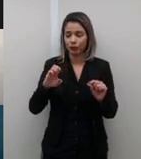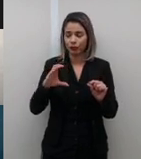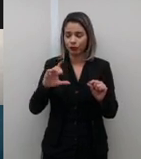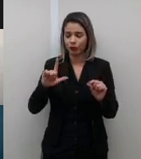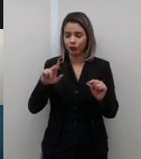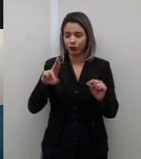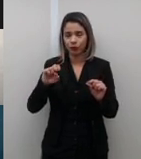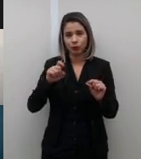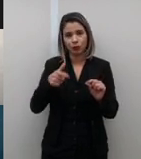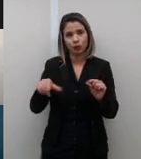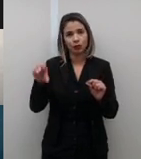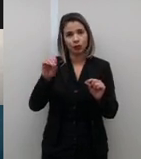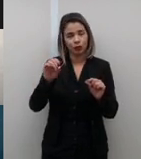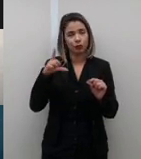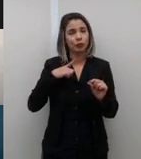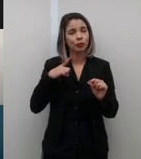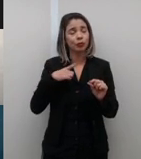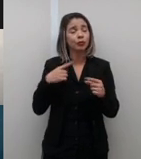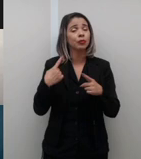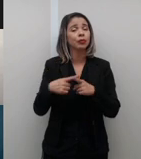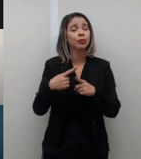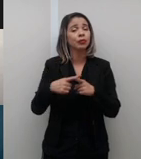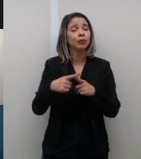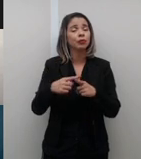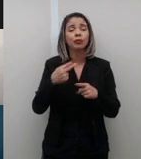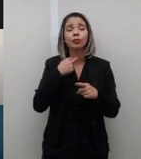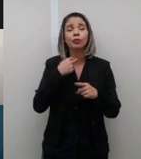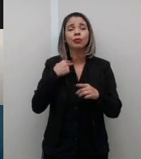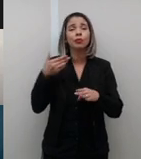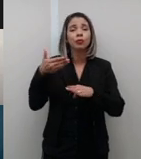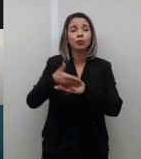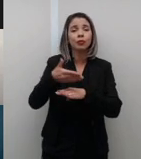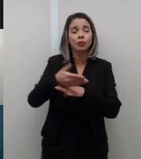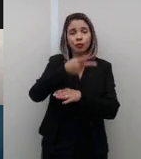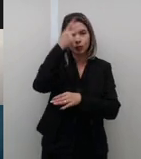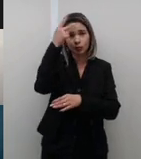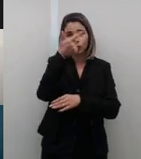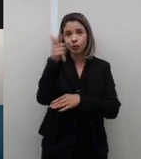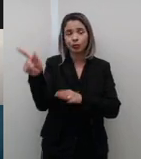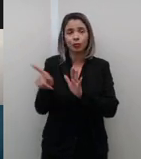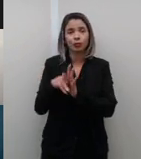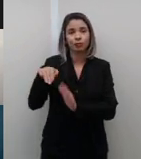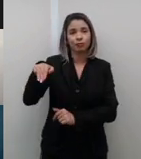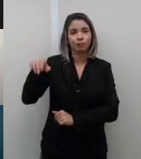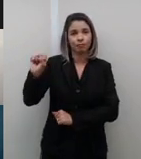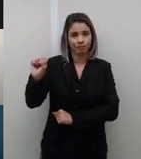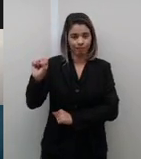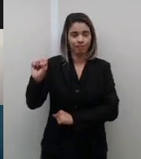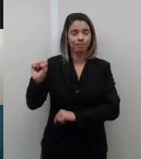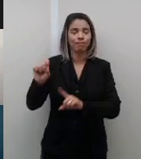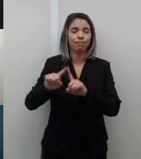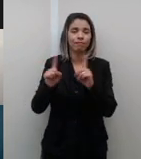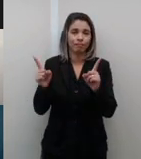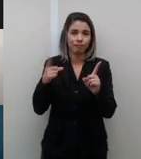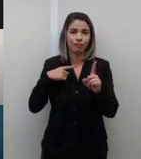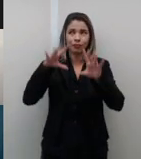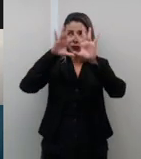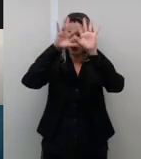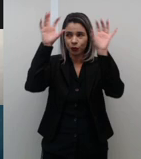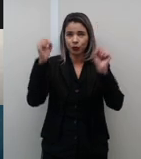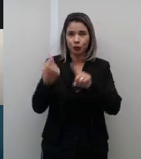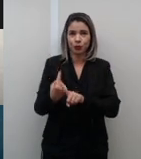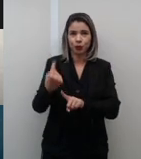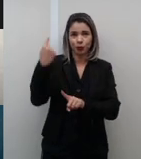alegada impossibilidade de intervenção de terceiros em mandado de segurança, considerando que o Tribunal de Origem deferiu o pedido de